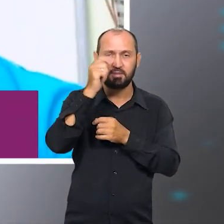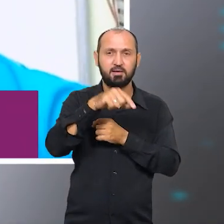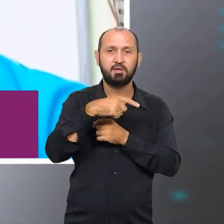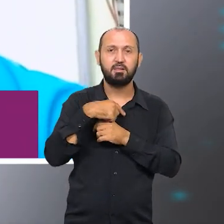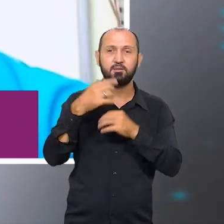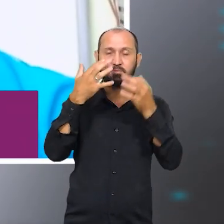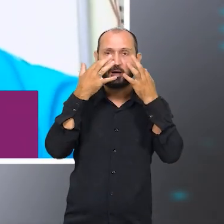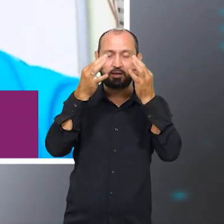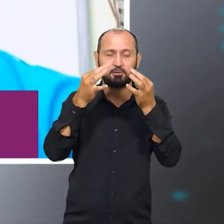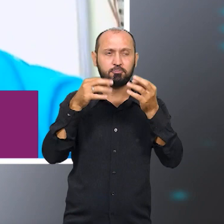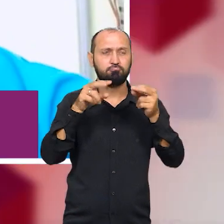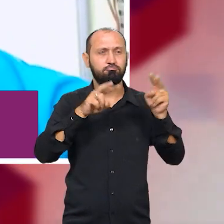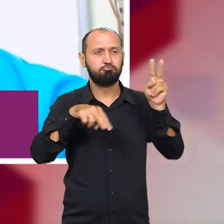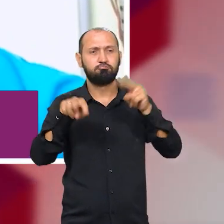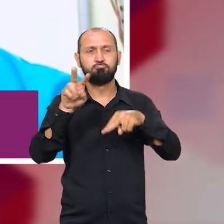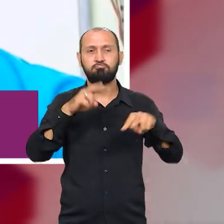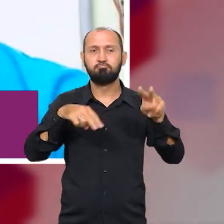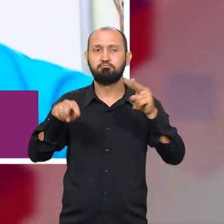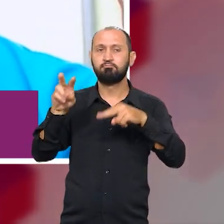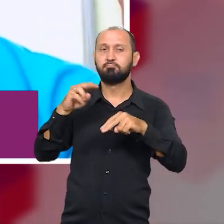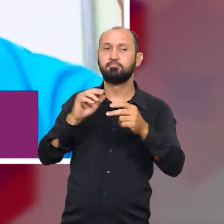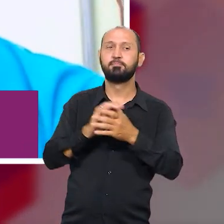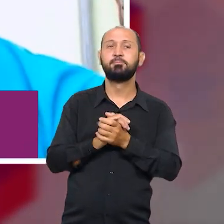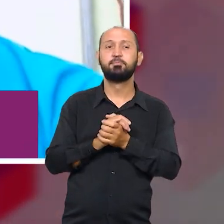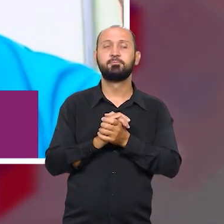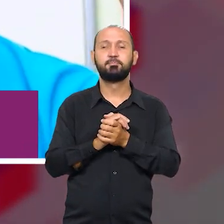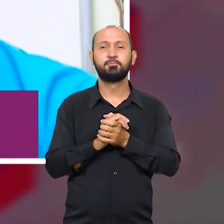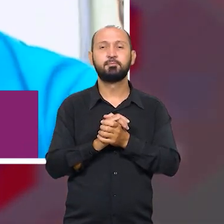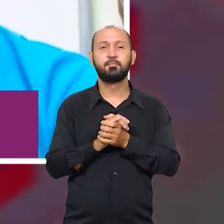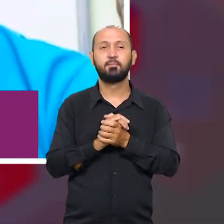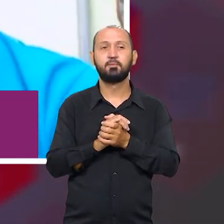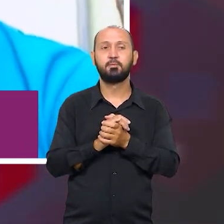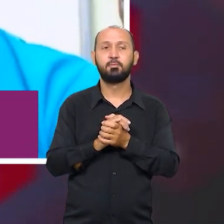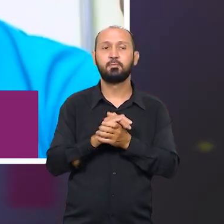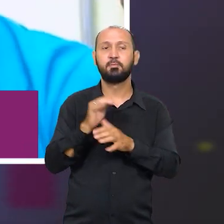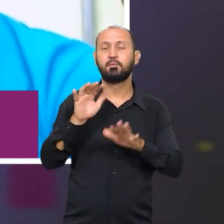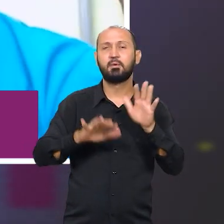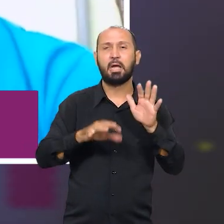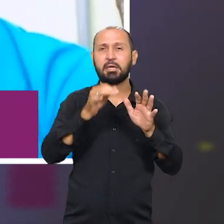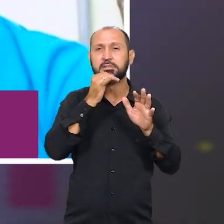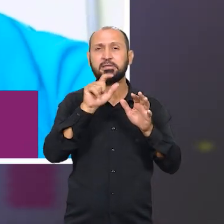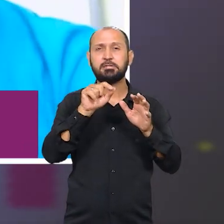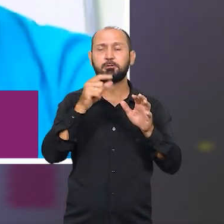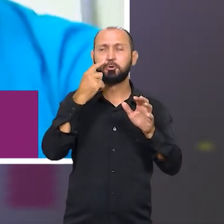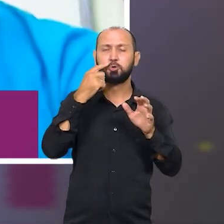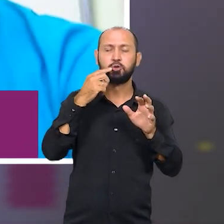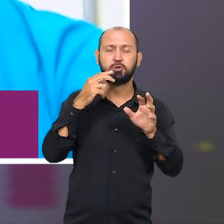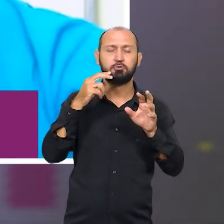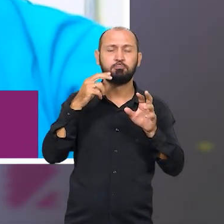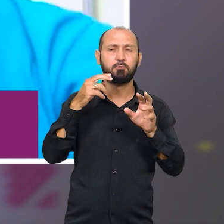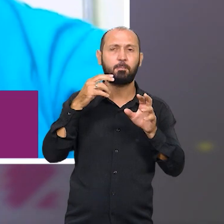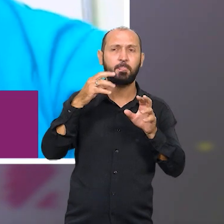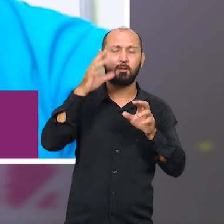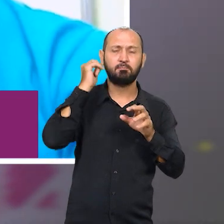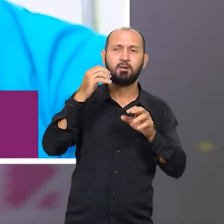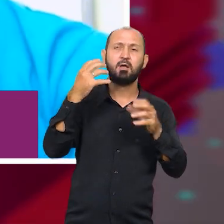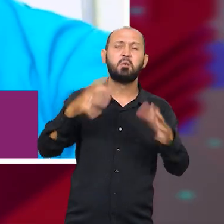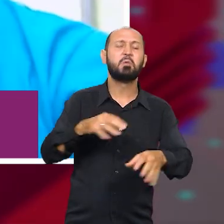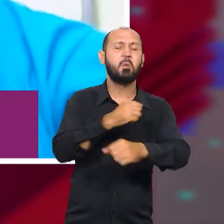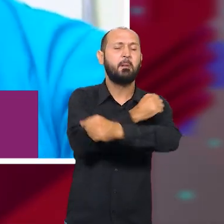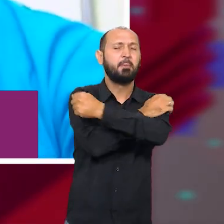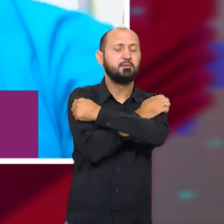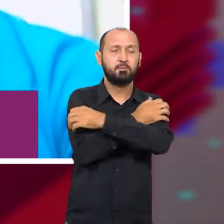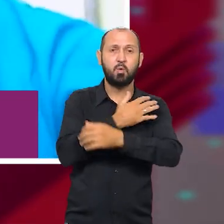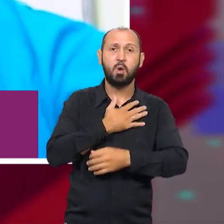atenção em você. Talvez a forma dele é só ouvir. Ele não quer um abraço meu?